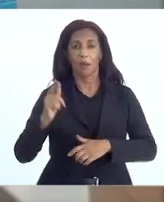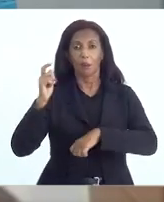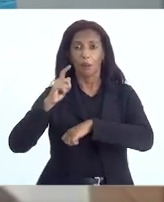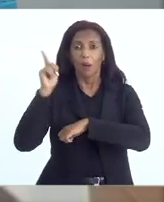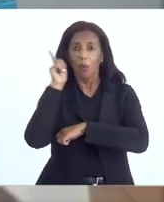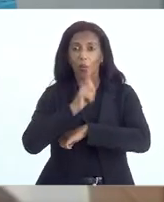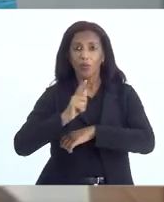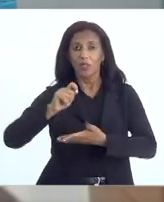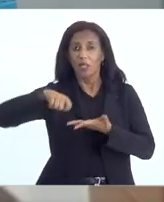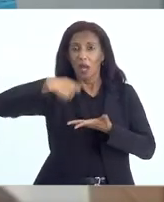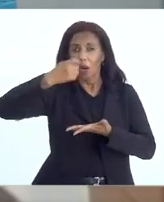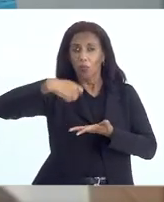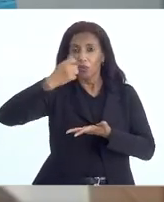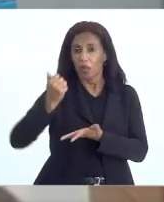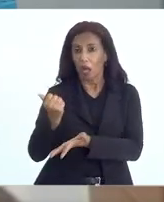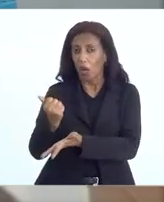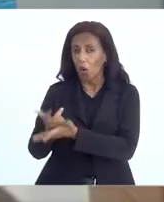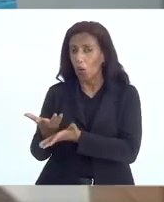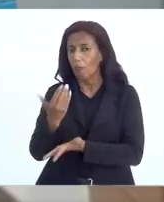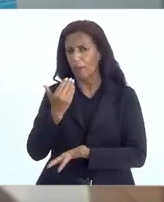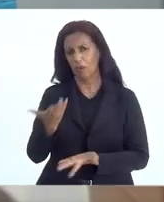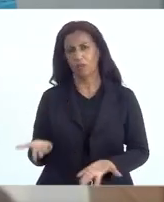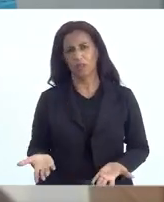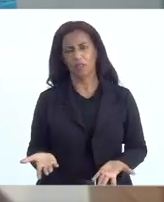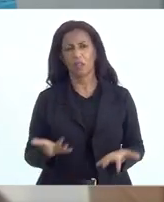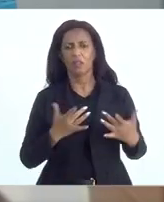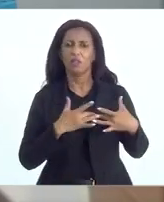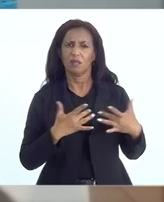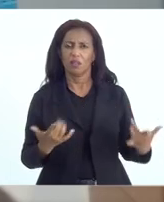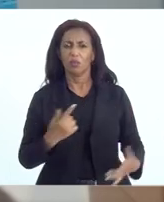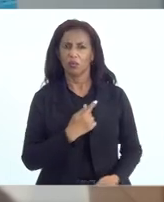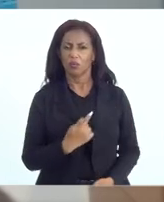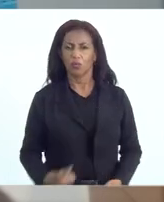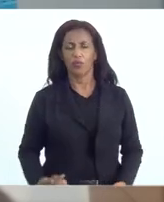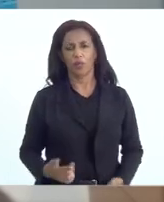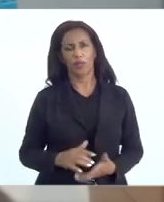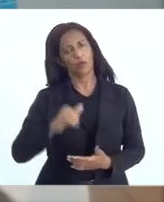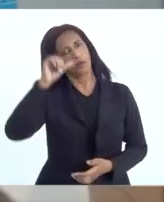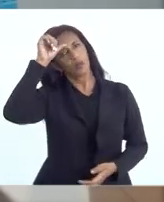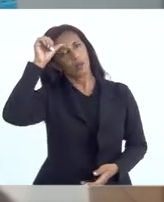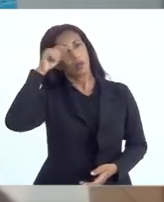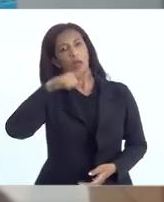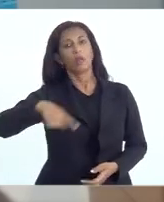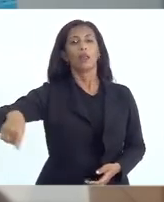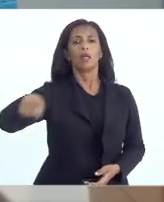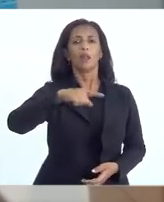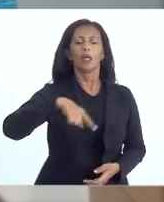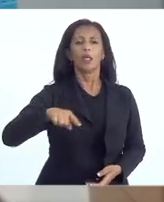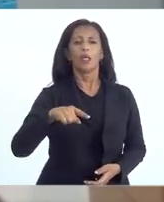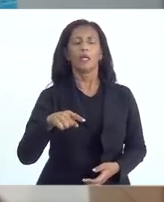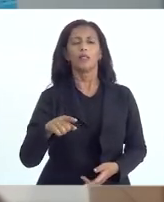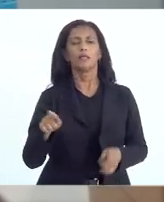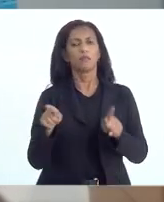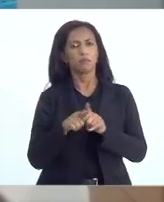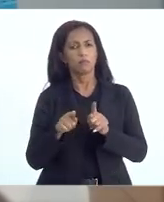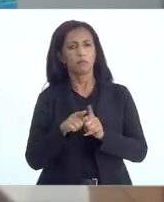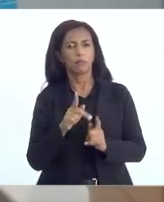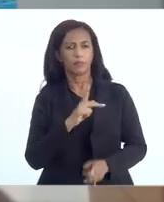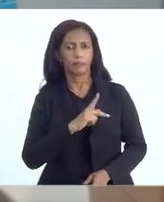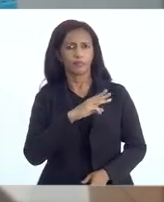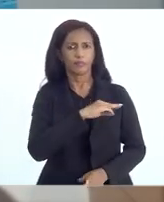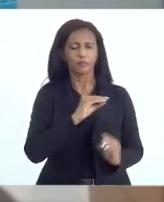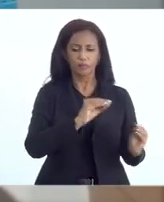almoçar bom então isso aí também uma sensibilidade do governador Cláudio Cássio esses militares que agora foram